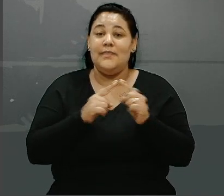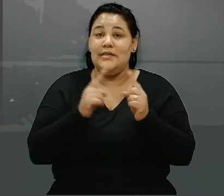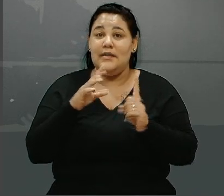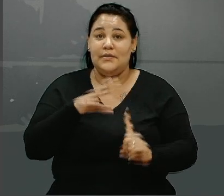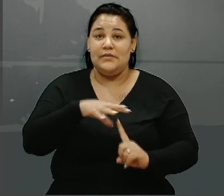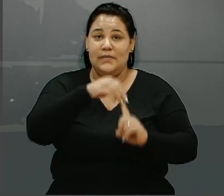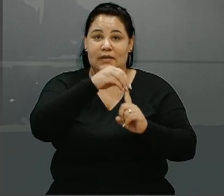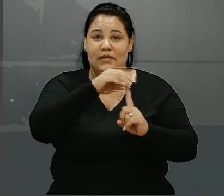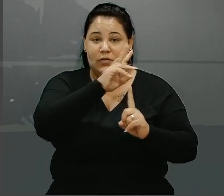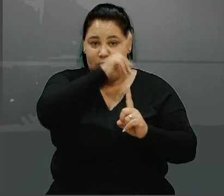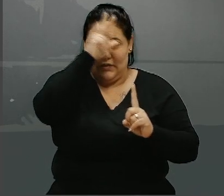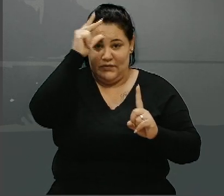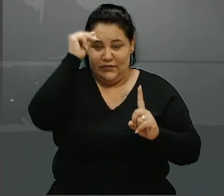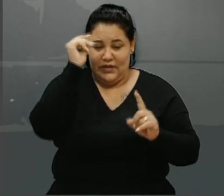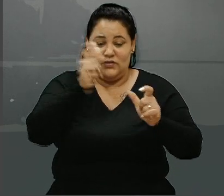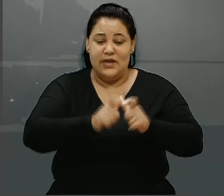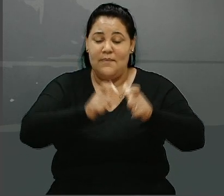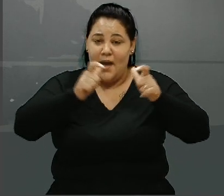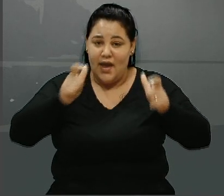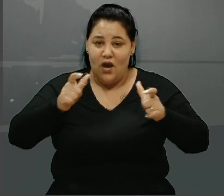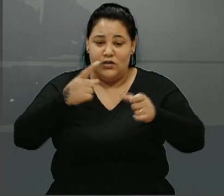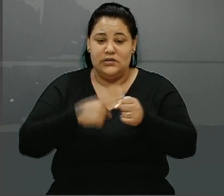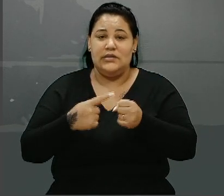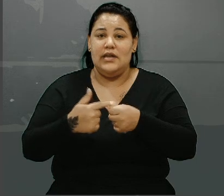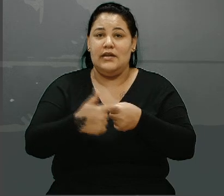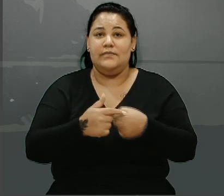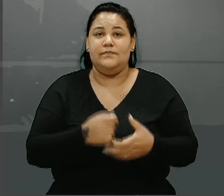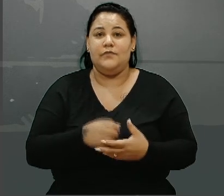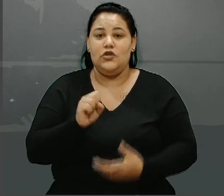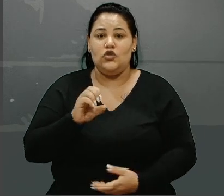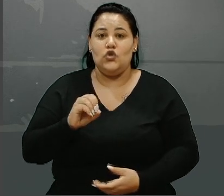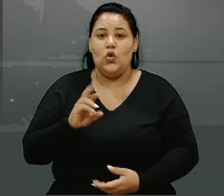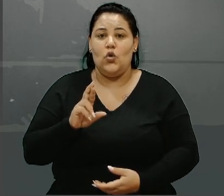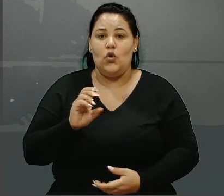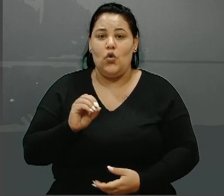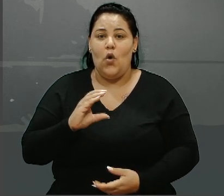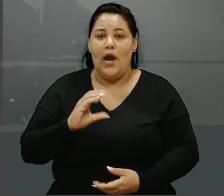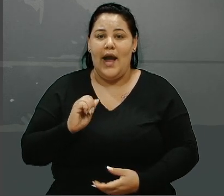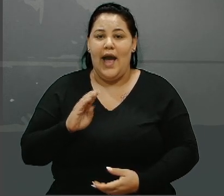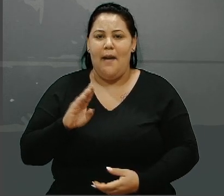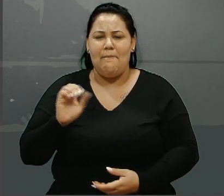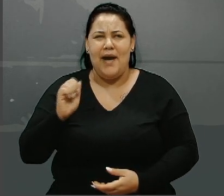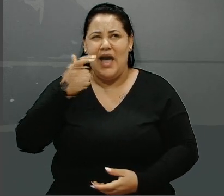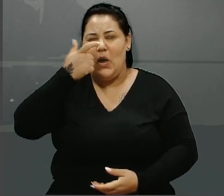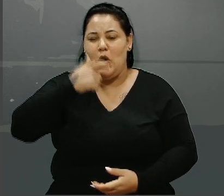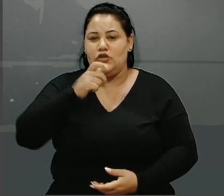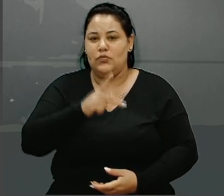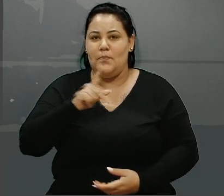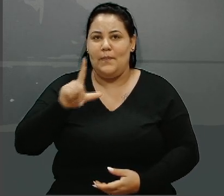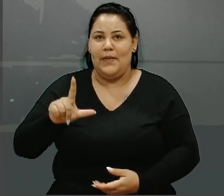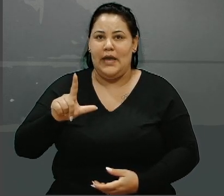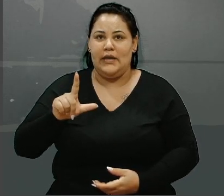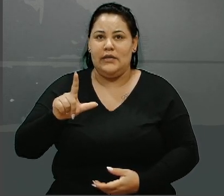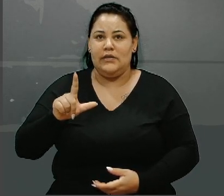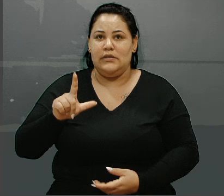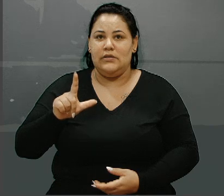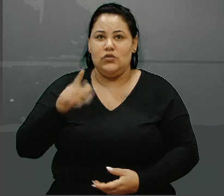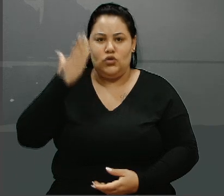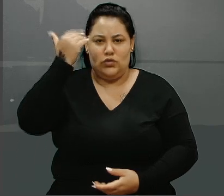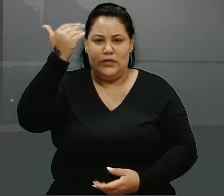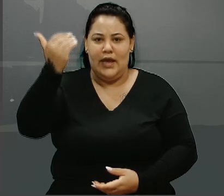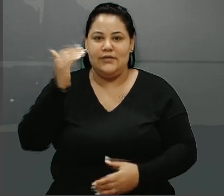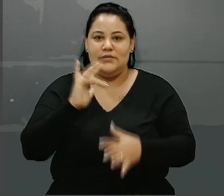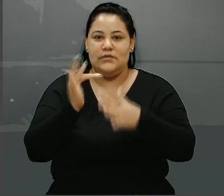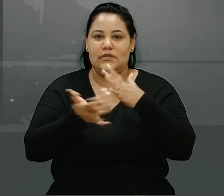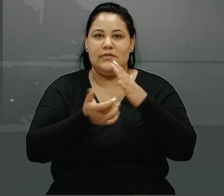Os prefeitos das maiores cidades. O prefeito Sorocaba, deve ser do PL. Sucesso aí, tiktoker nas redes.